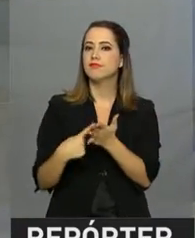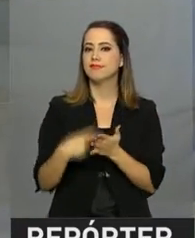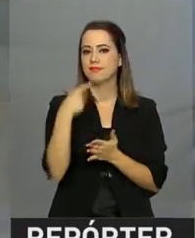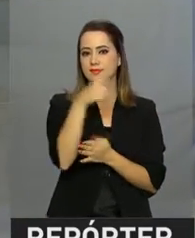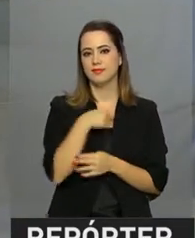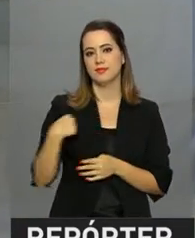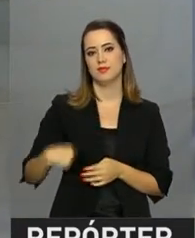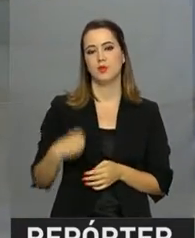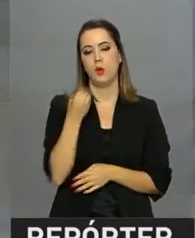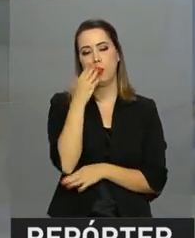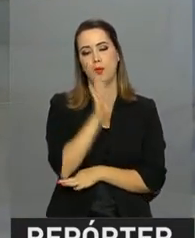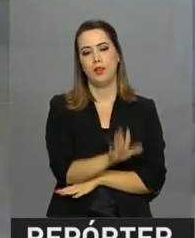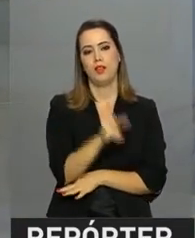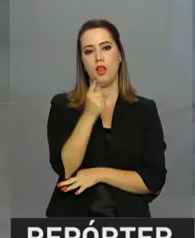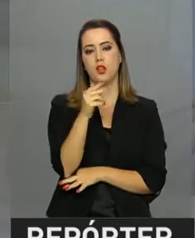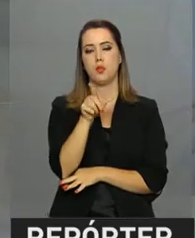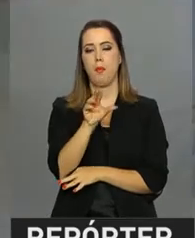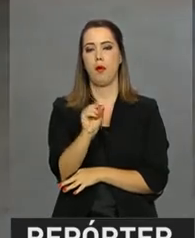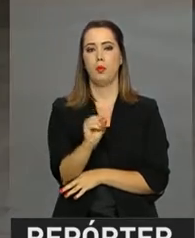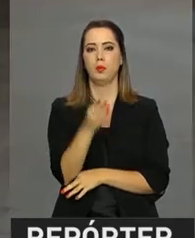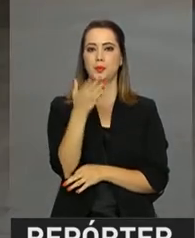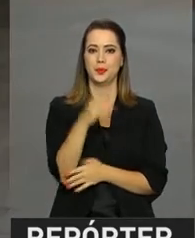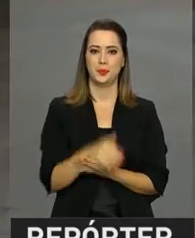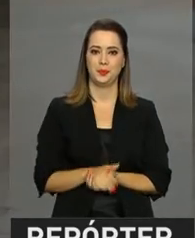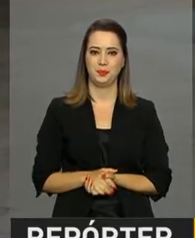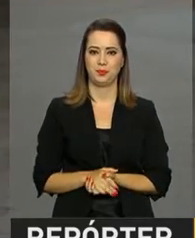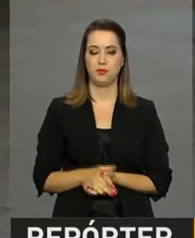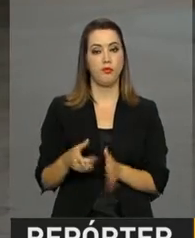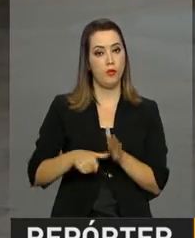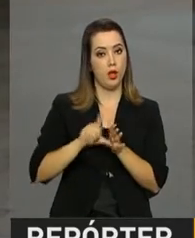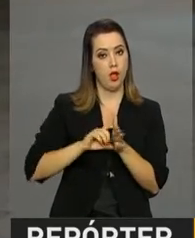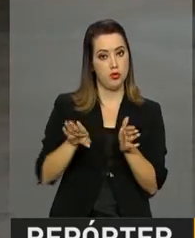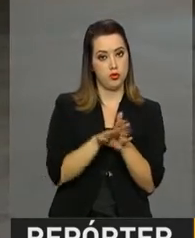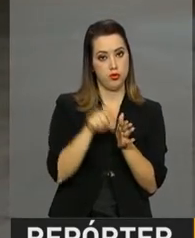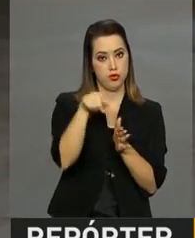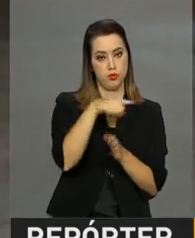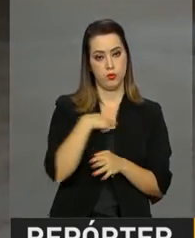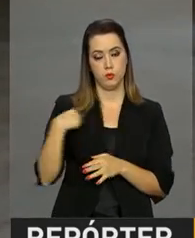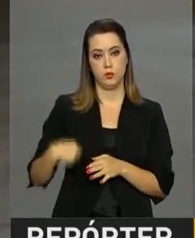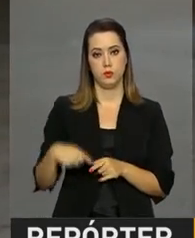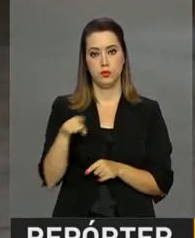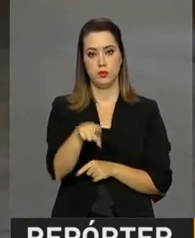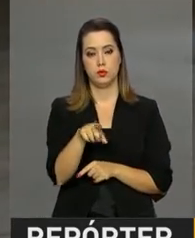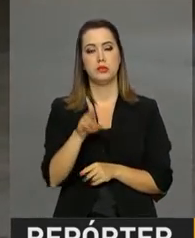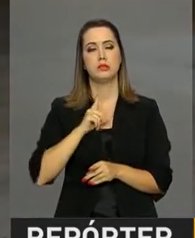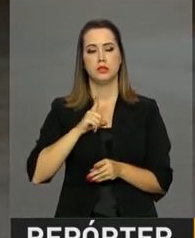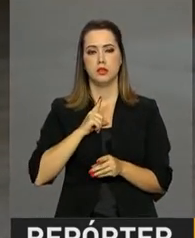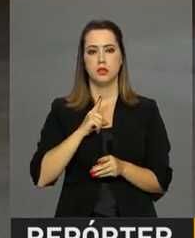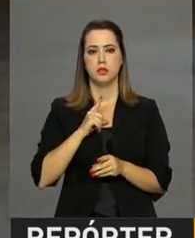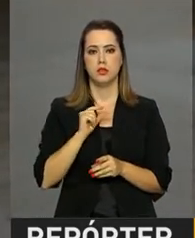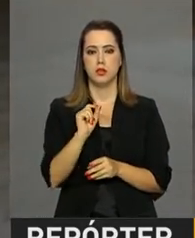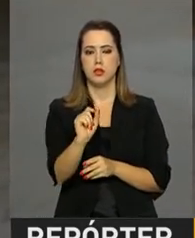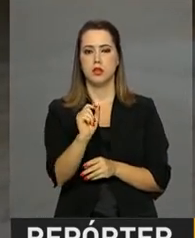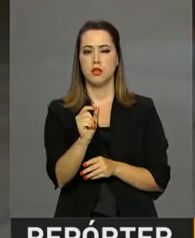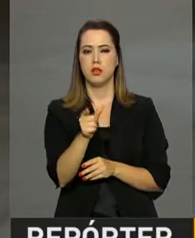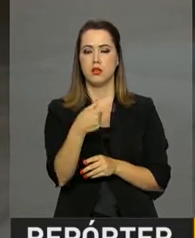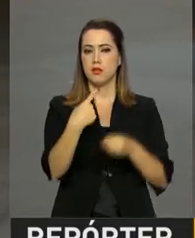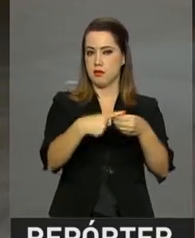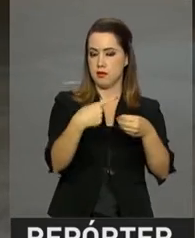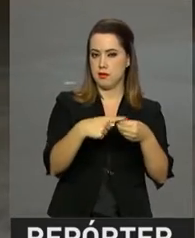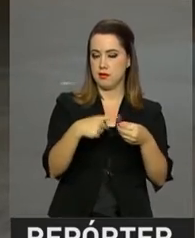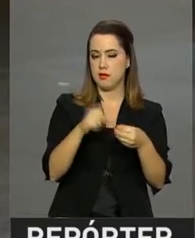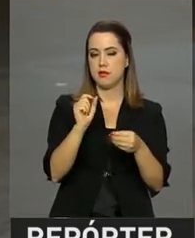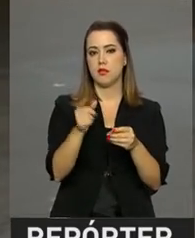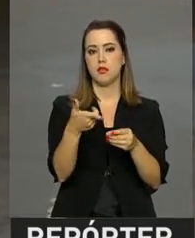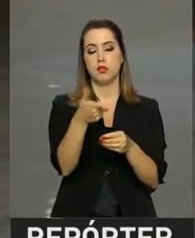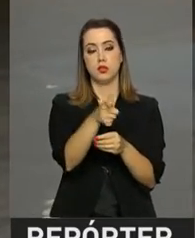tarde, Paulo. Boa tarde, Zé Luiz. Antes de chegar a Hangzhou, o presidente Michel Temer cumpriu agenda em Xangai, um importante